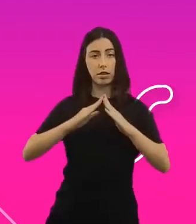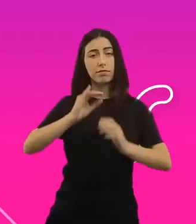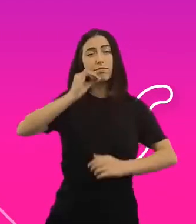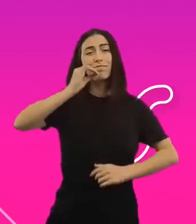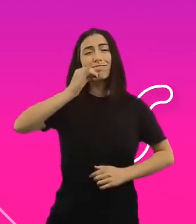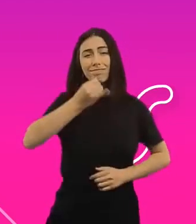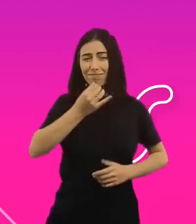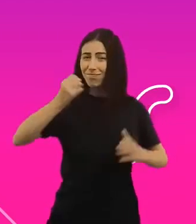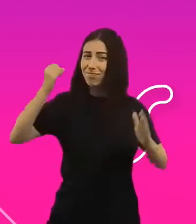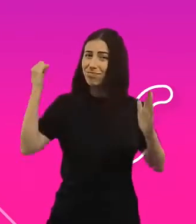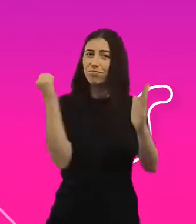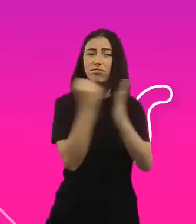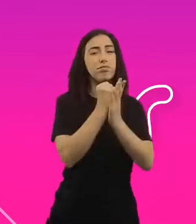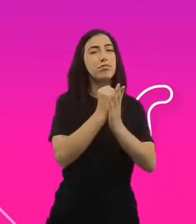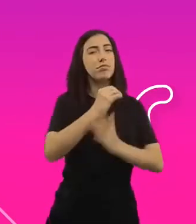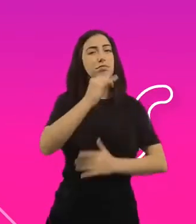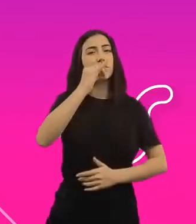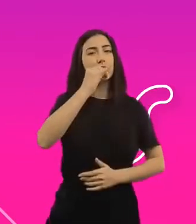e maiores aí